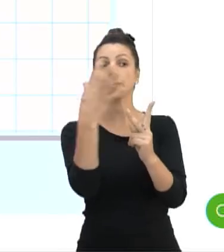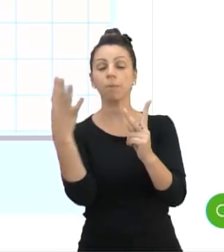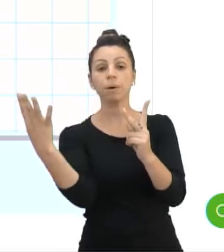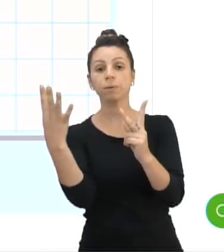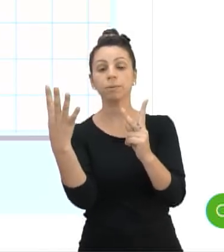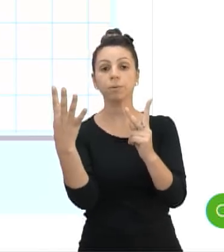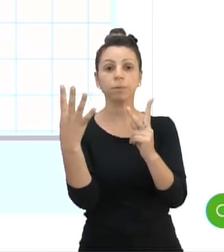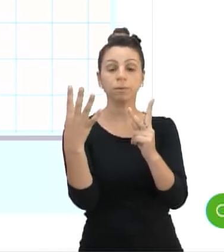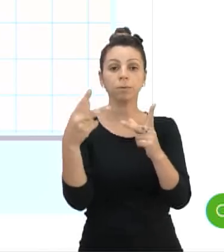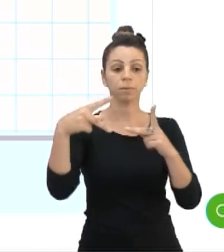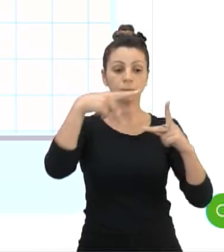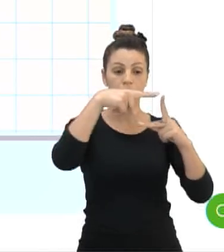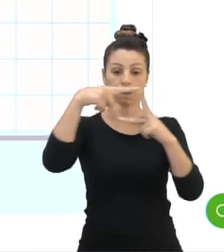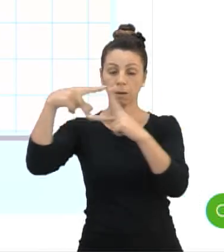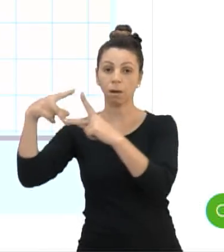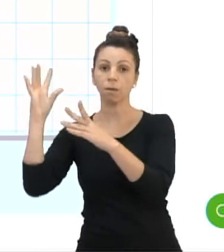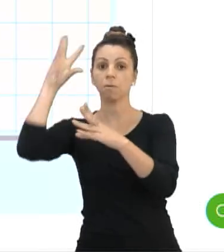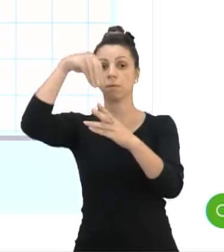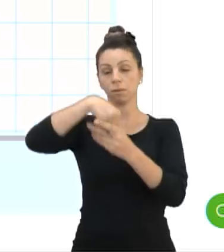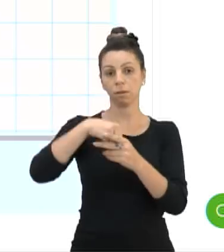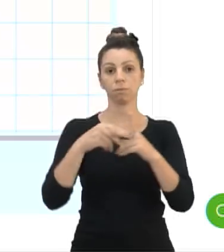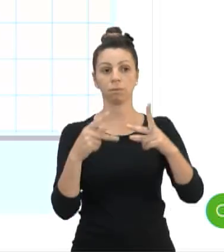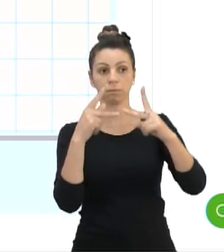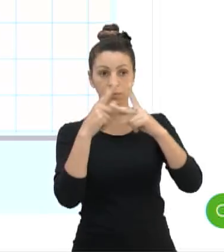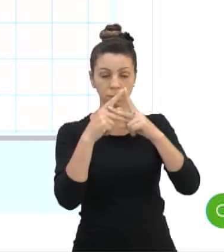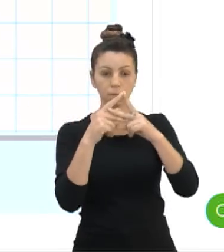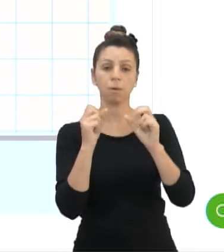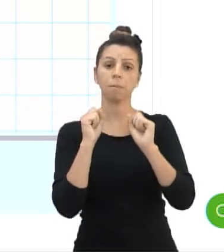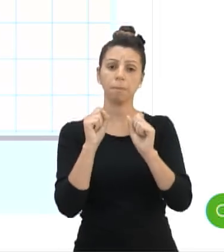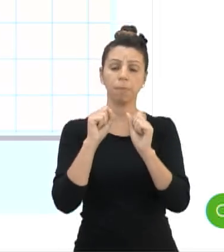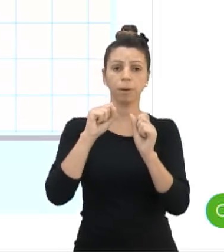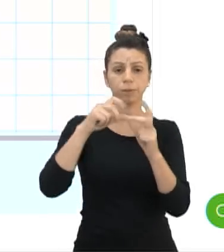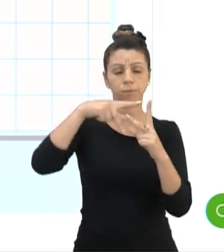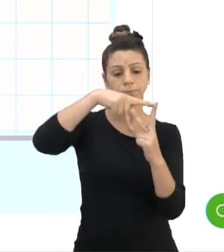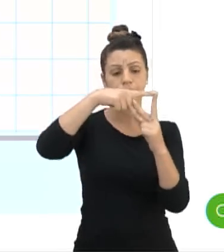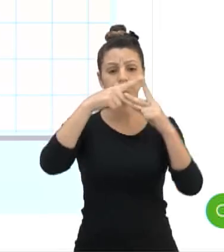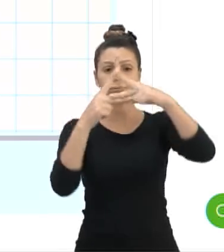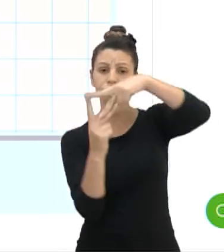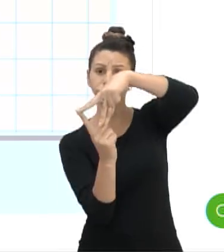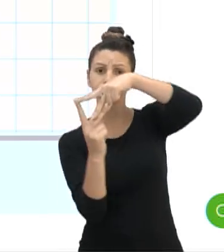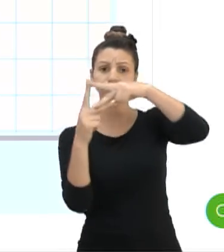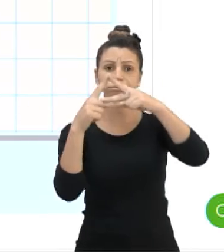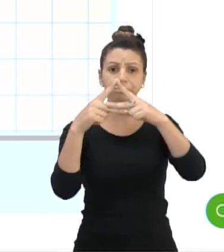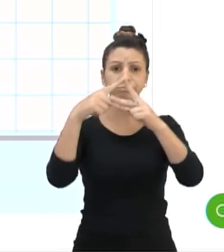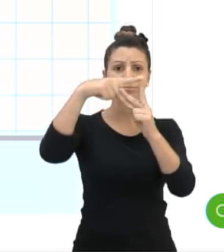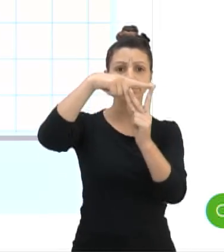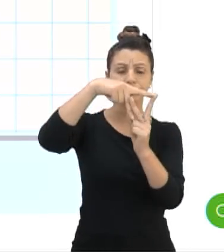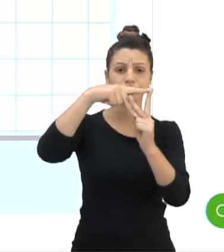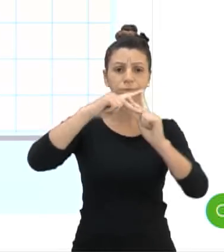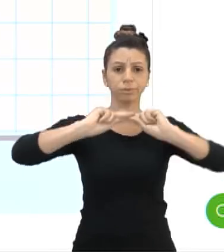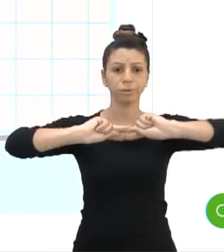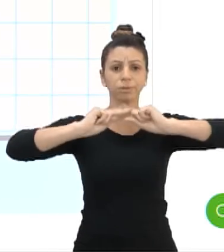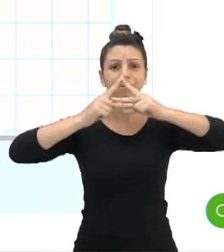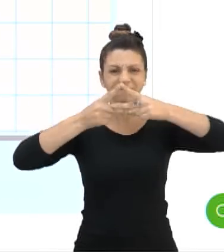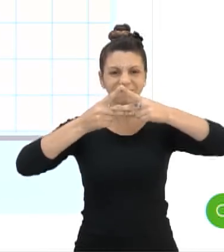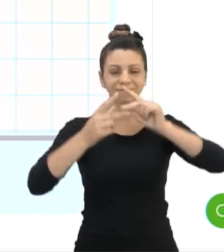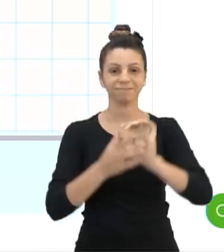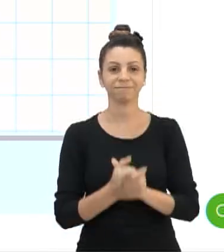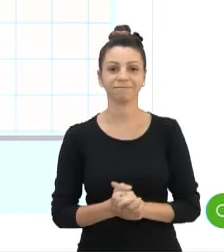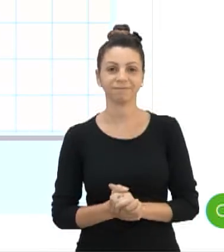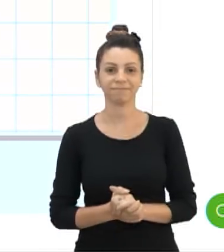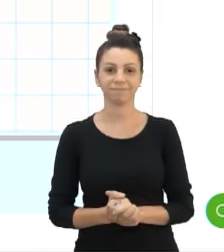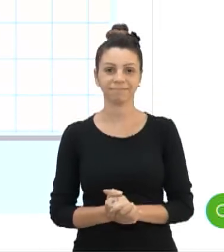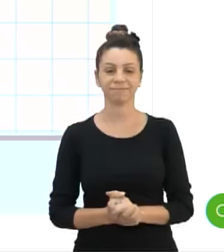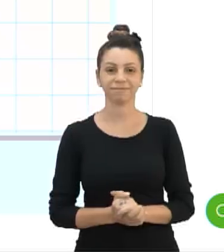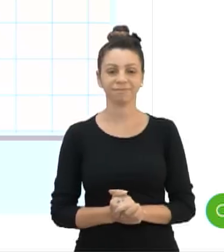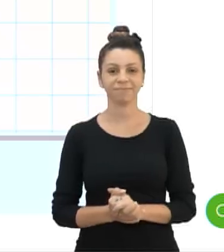quantos quadradinhos ela preenche. Virem de um lado, podem virar do outro lado, e fica muito mais fácil de calcular a área que ele está preenchendo. Mas que área